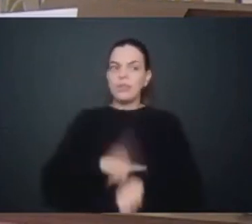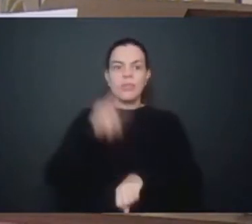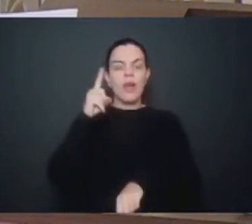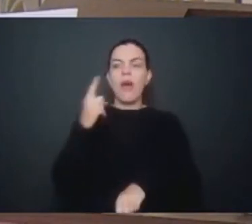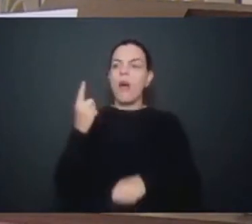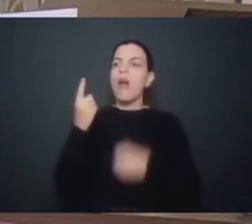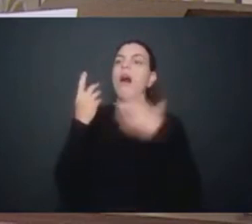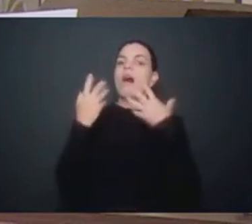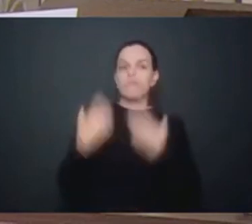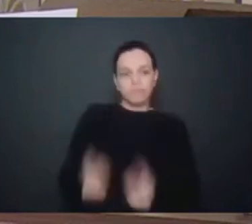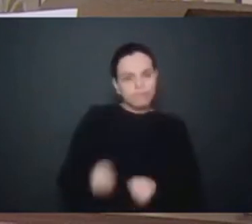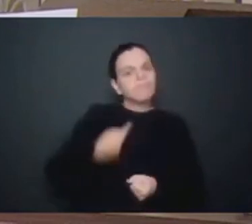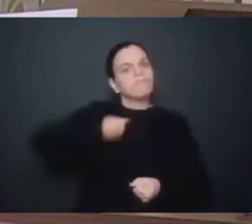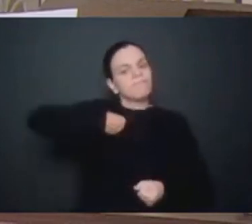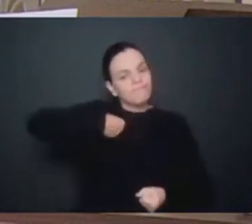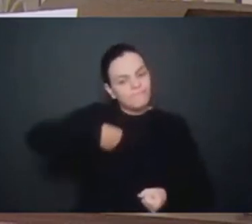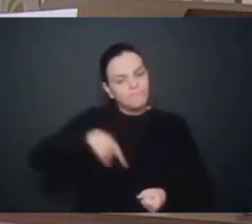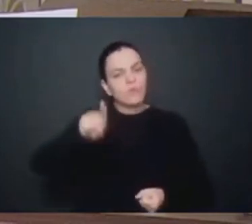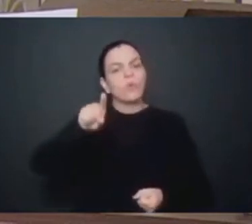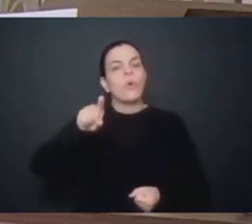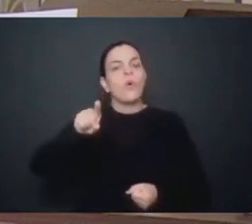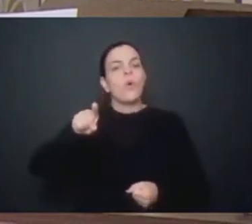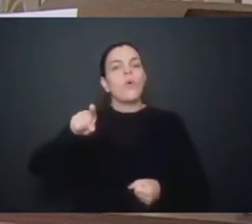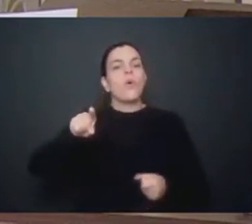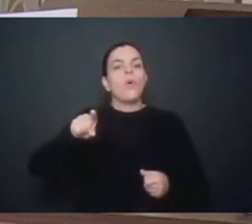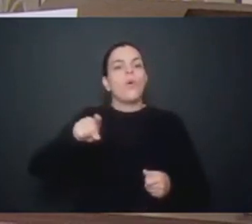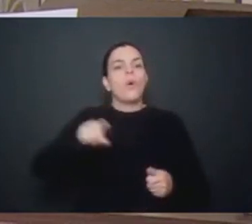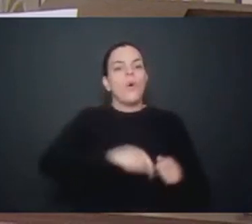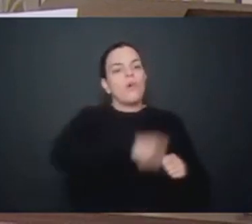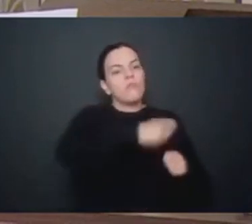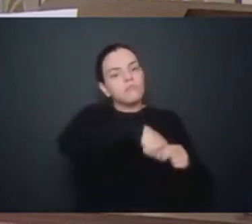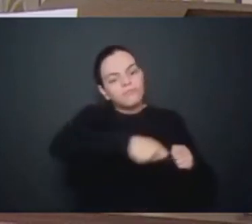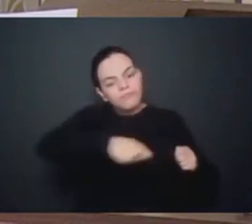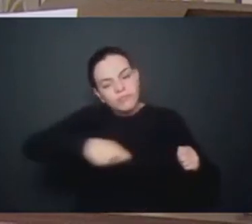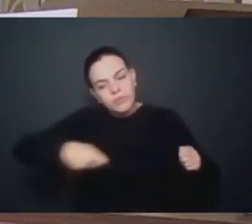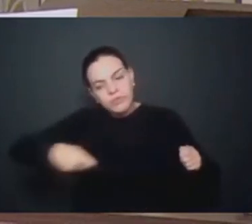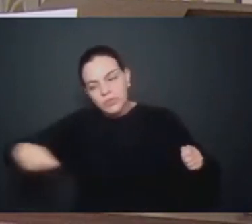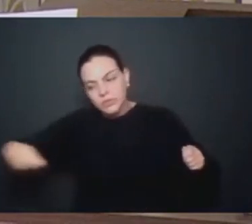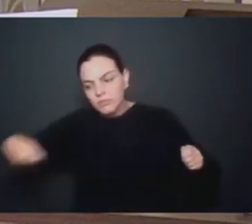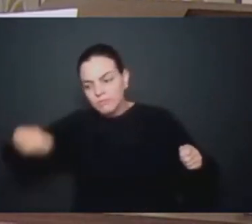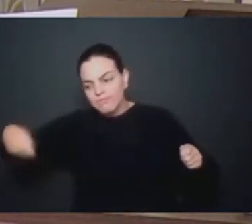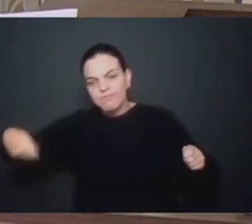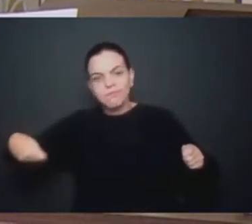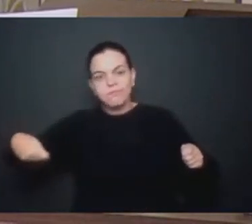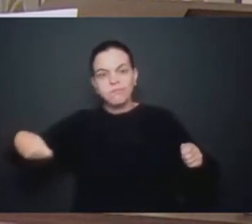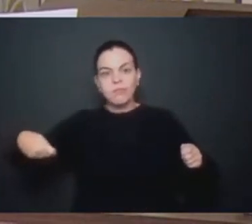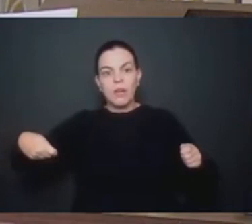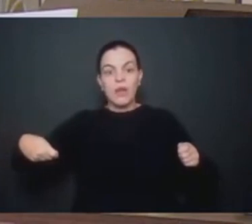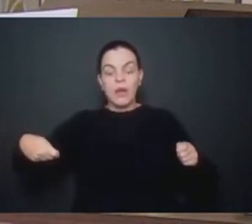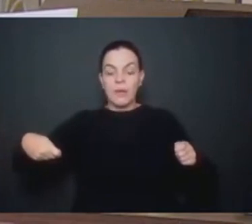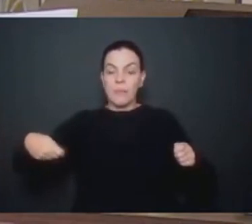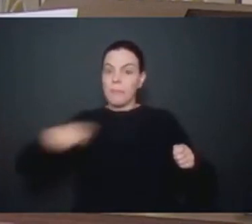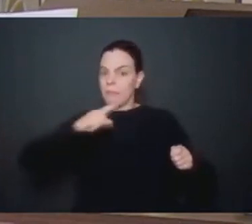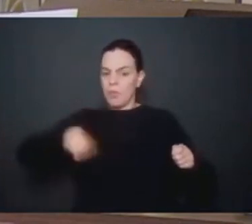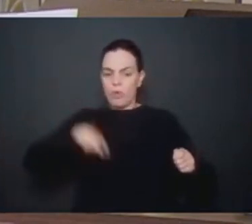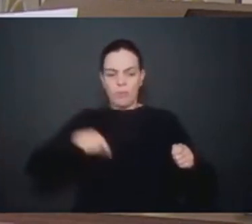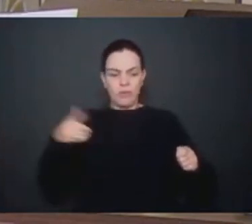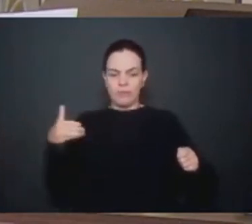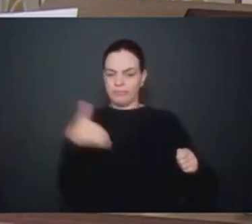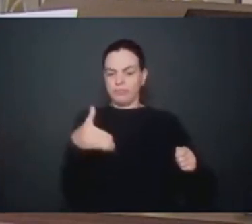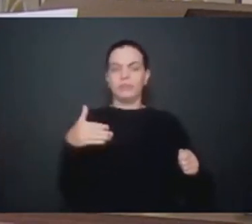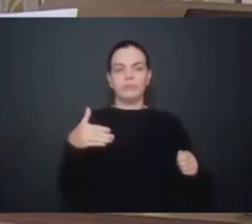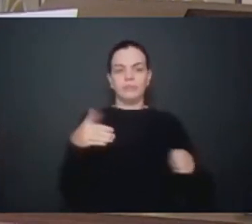nós tínhamos para deixar mais seguro, já ligamos para o João da Labona, até faço uma referência ao João da Labona, tem